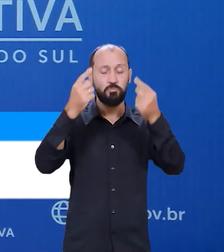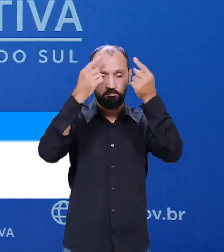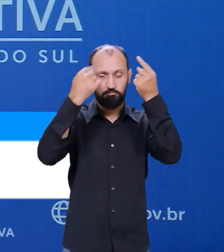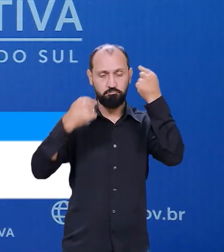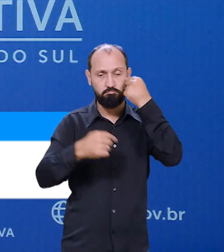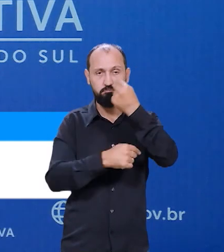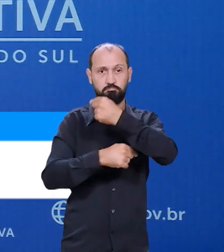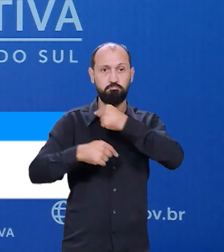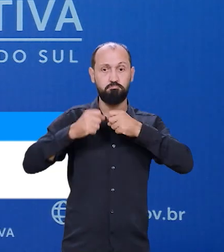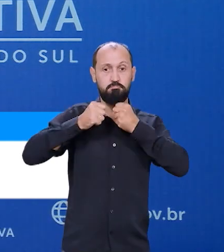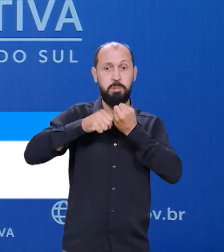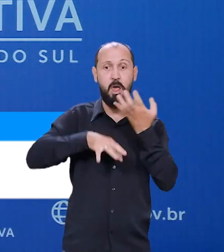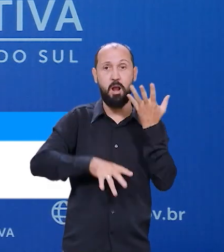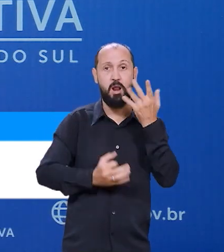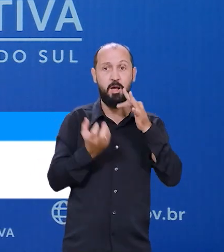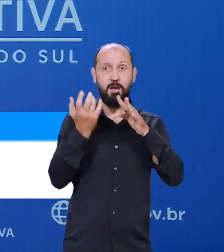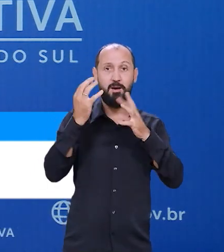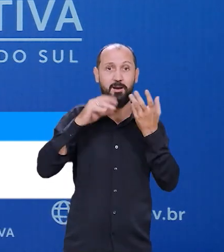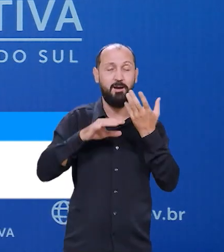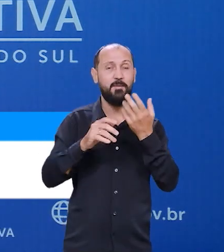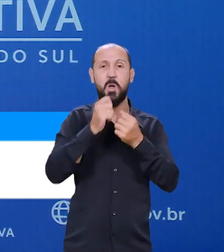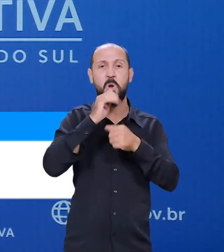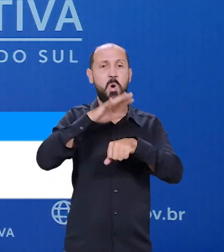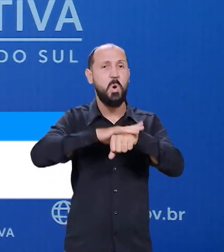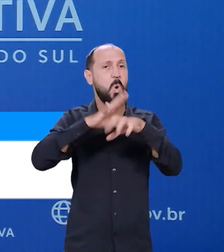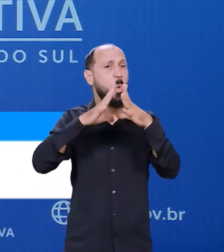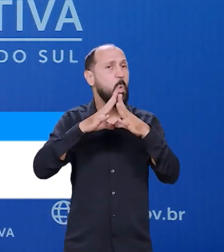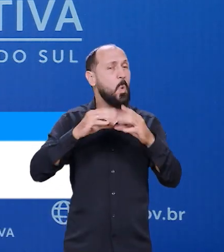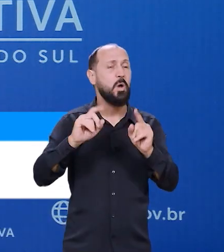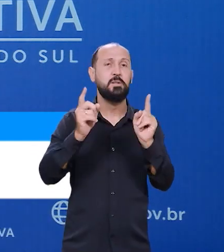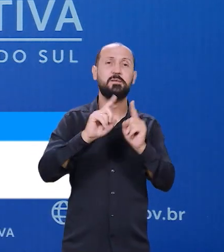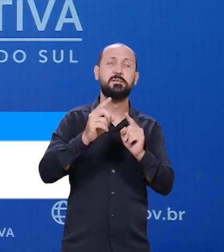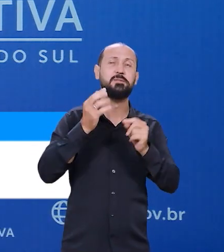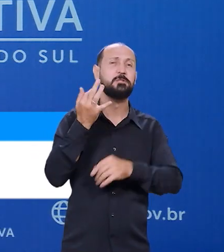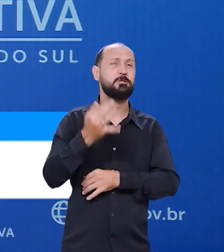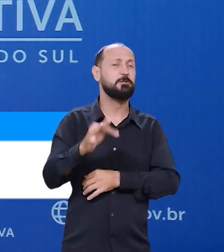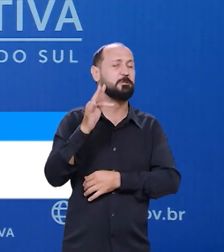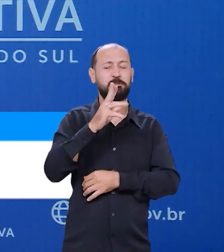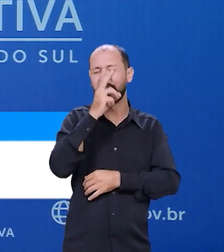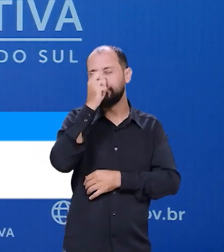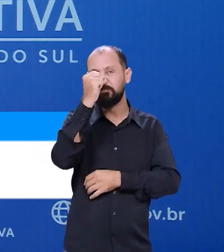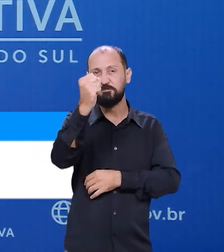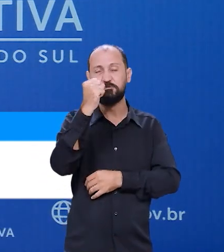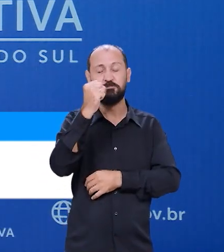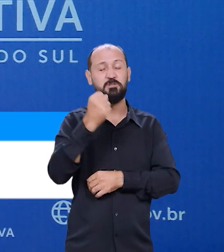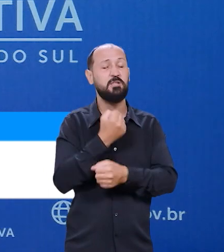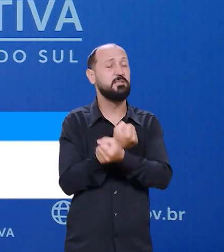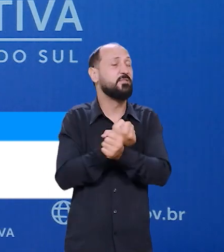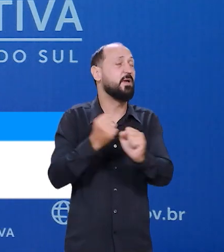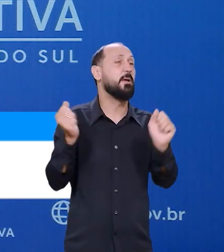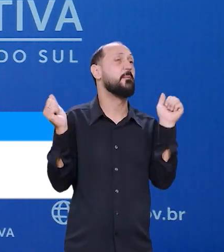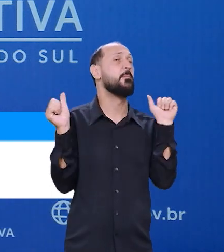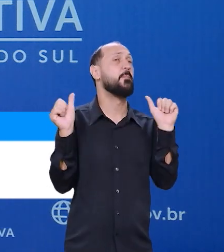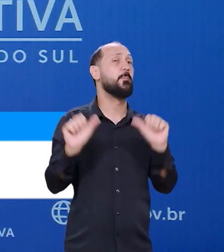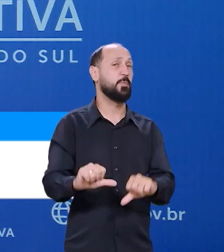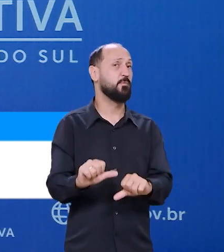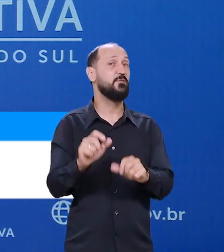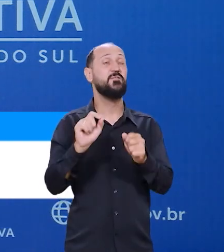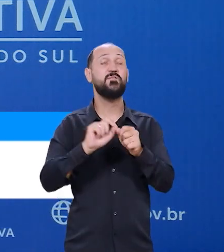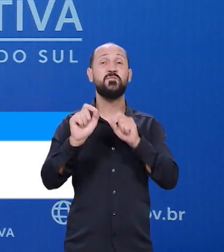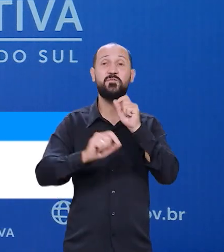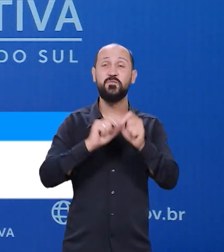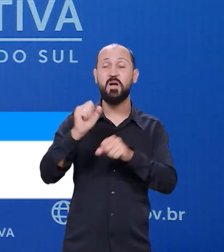pode migrar por diversos pontos do corpo. Ainda não tem cura e suas dores podem ser intensas e